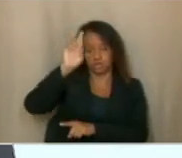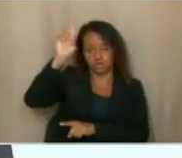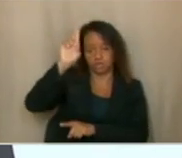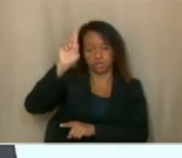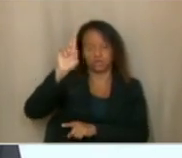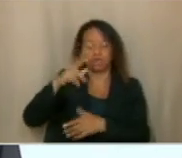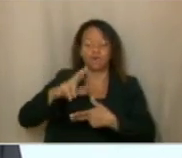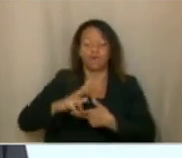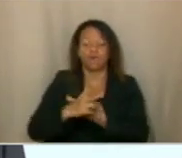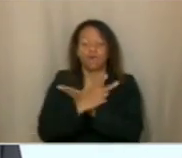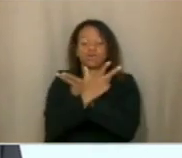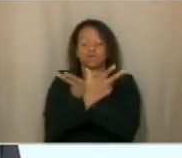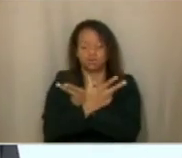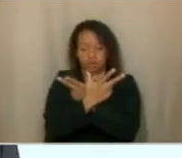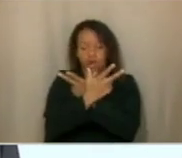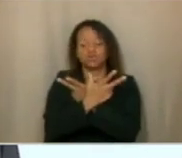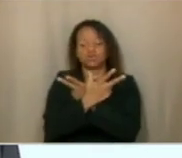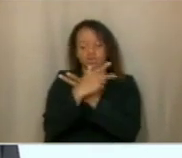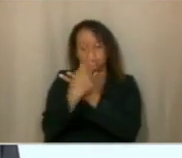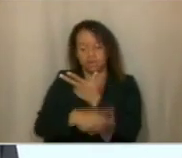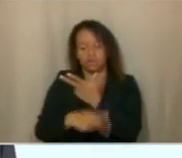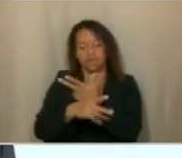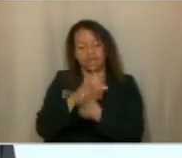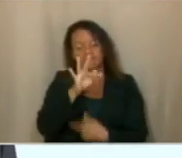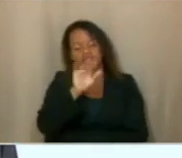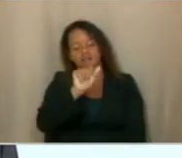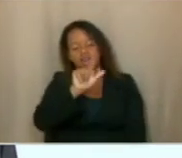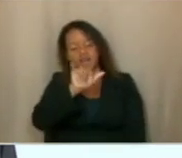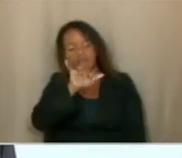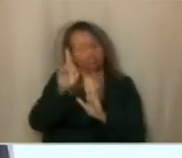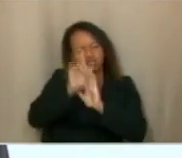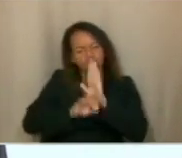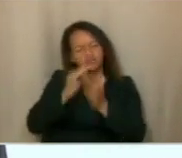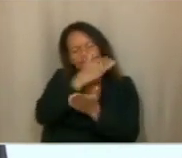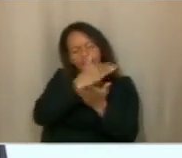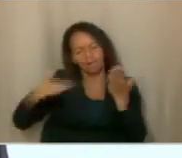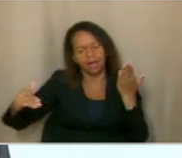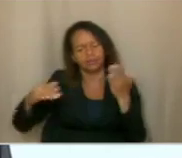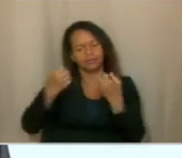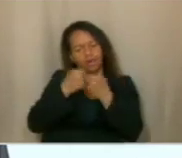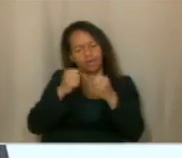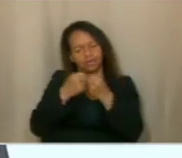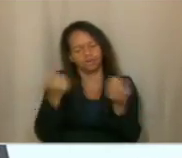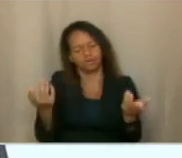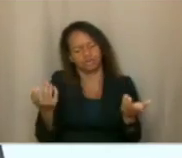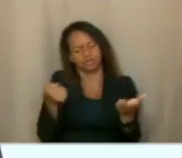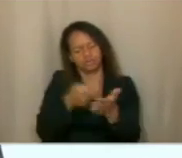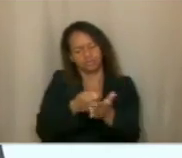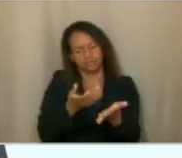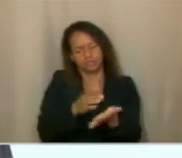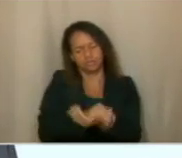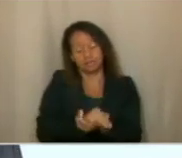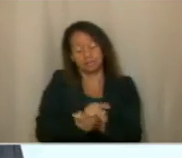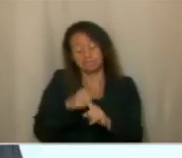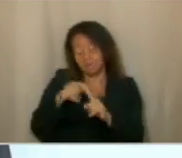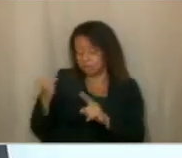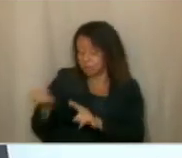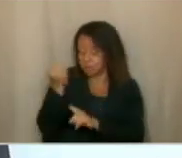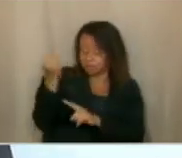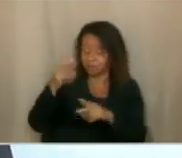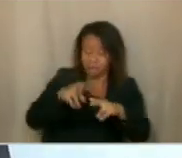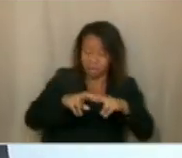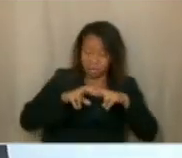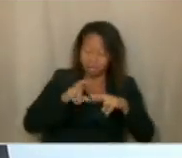Grande Recife, do Consórcio de Transportes, senhor Flávio Sotero. Mas o importante é o